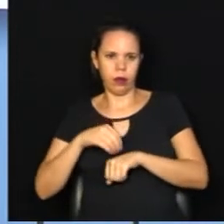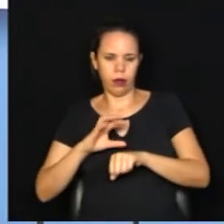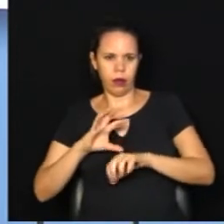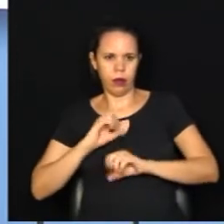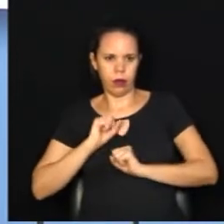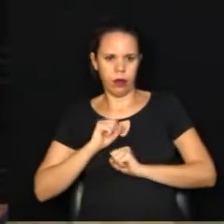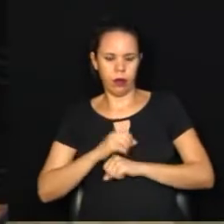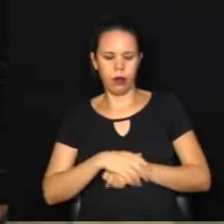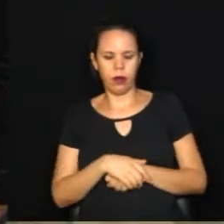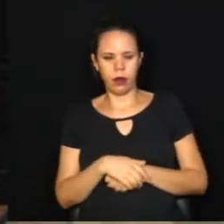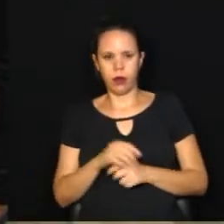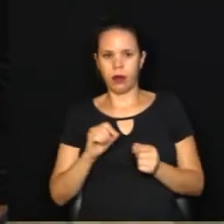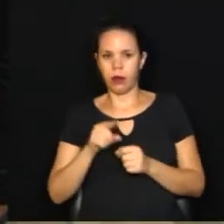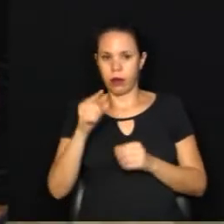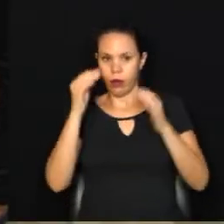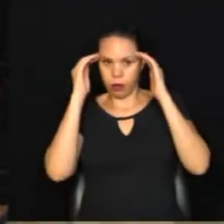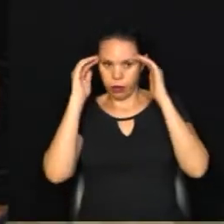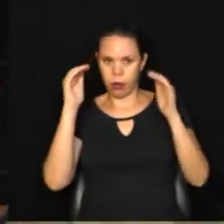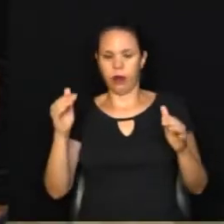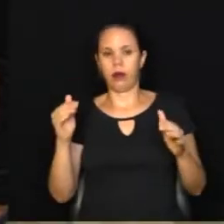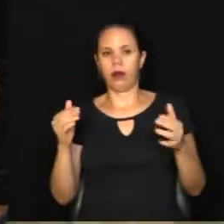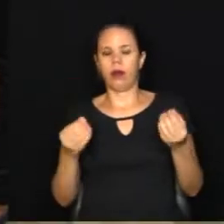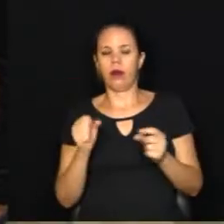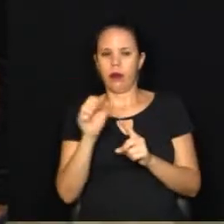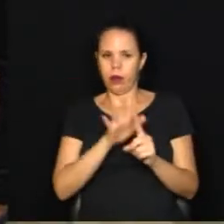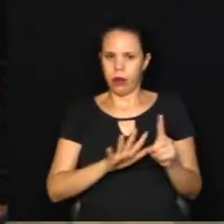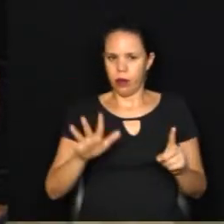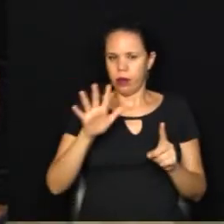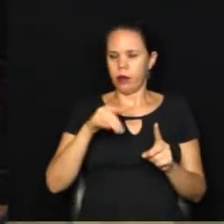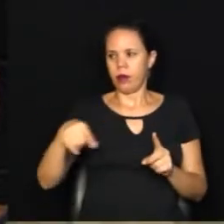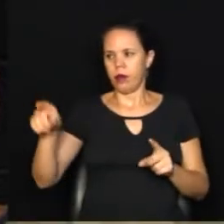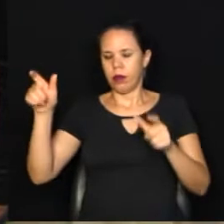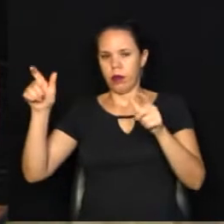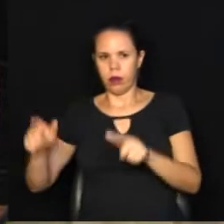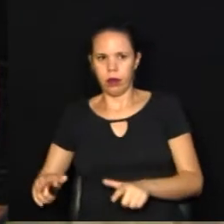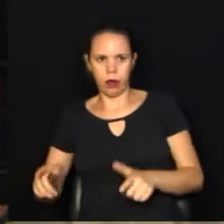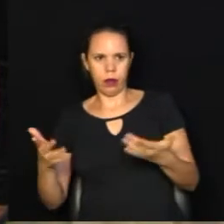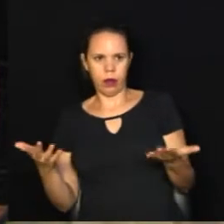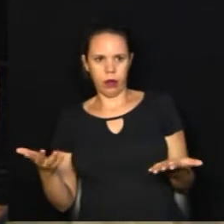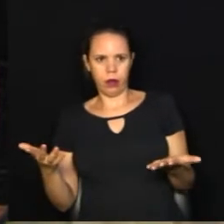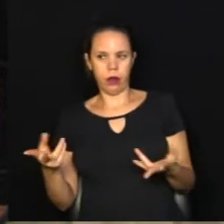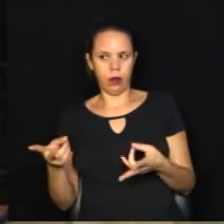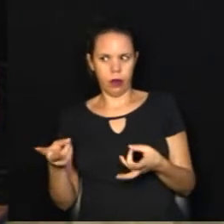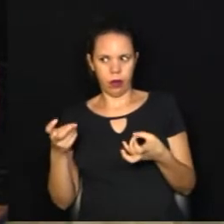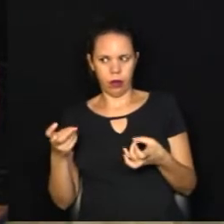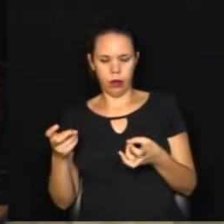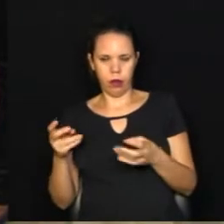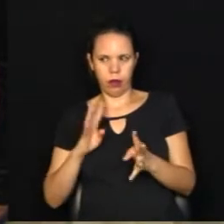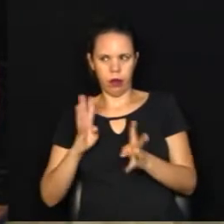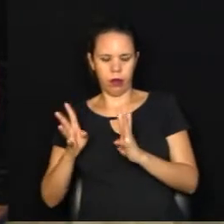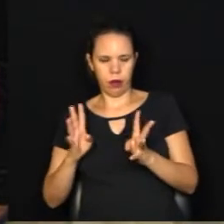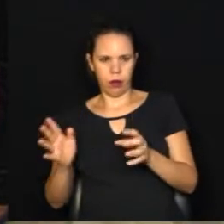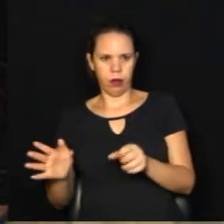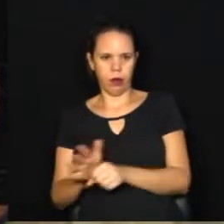Europa acumula já 1.917 casos da Covid-19 e tem uma população de